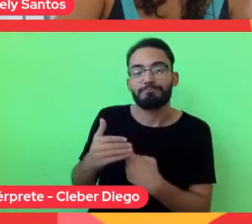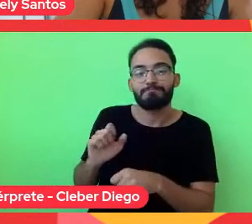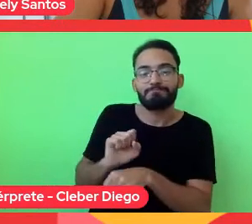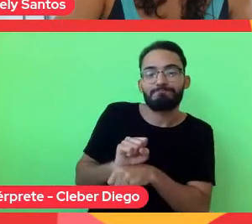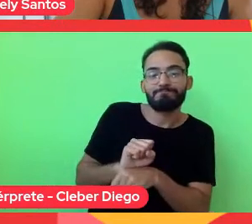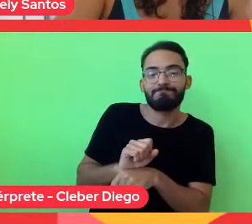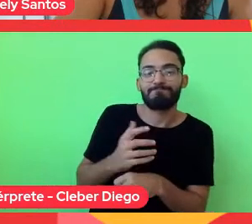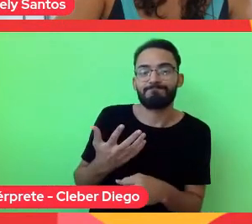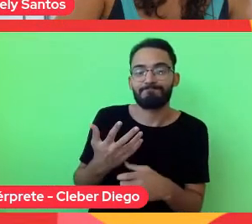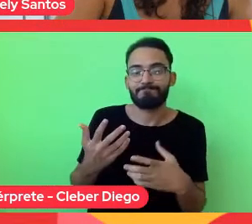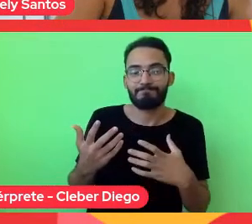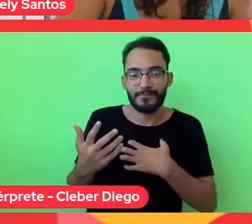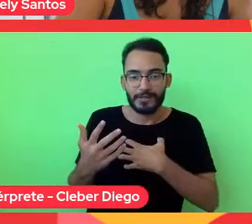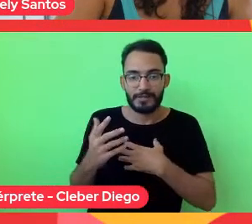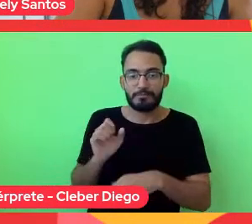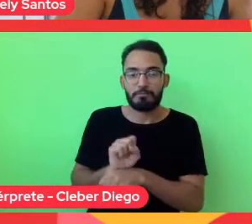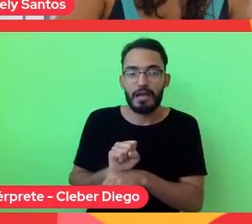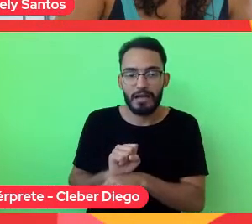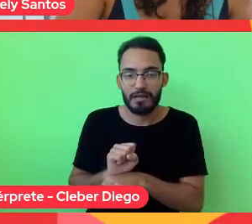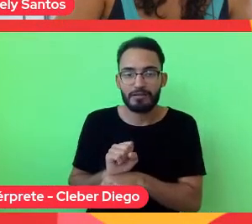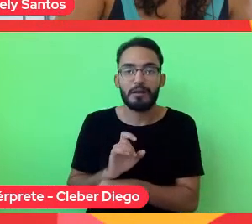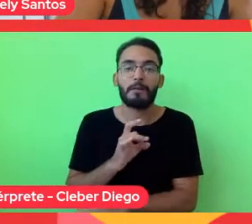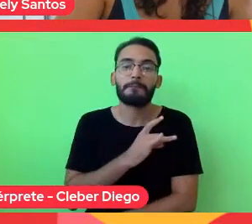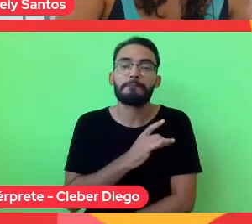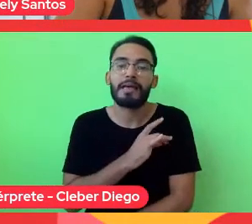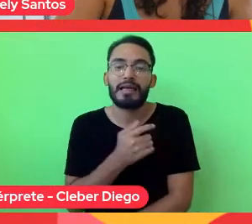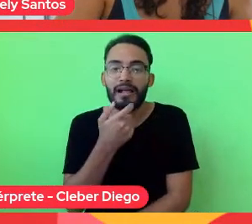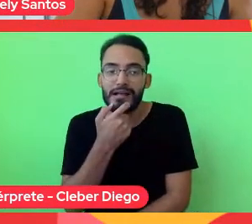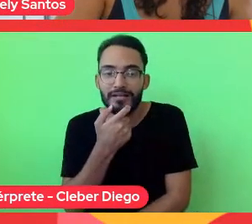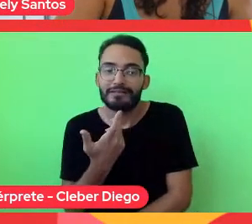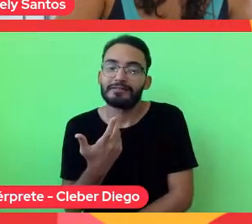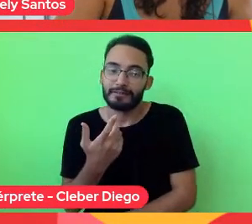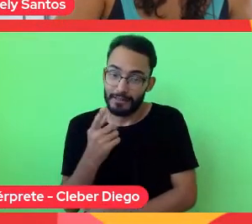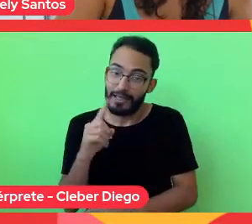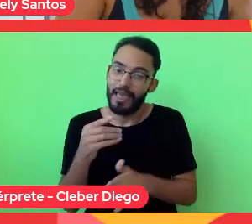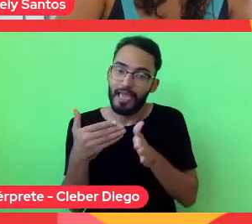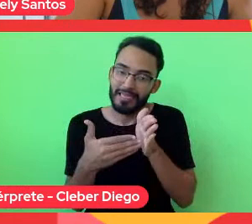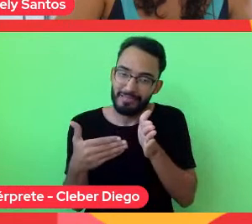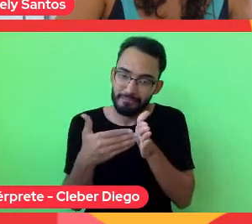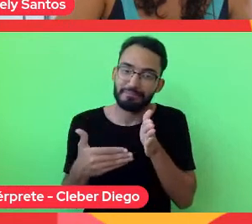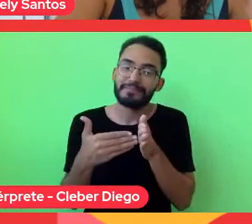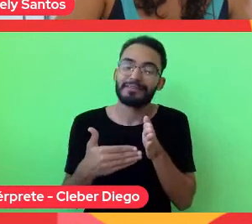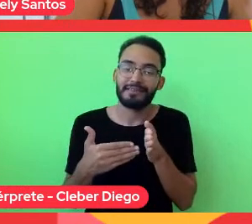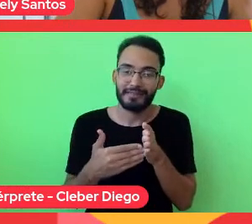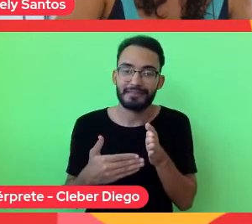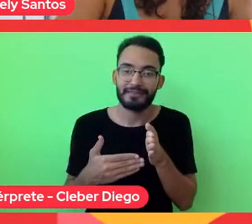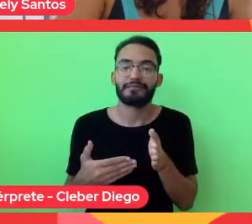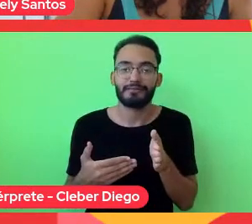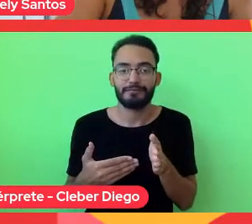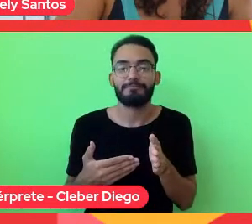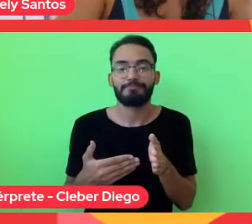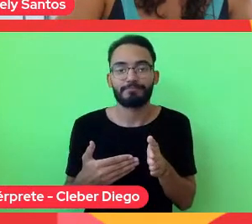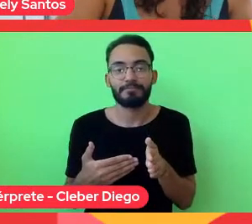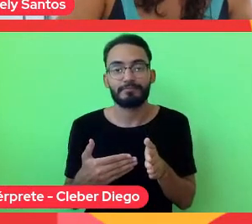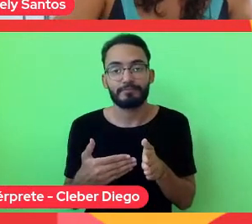E o medo do inglês é uma crença limitante.